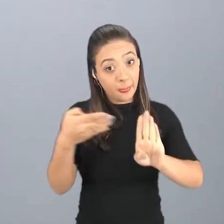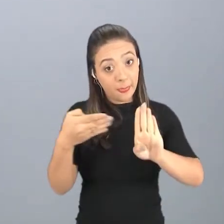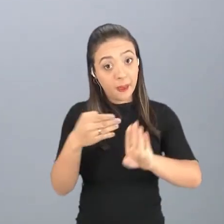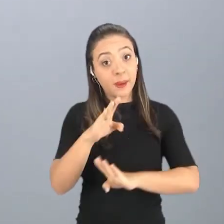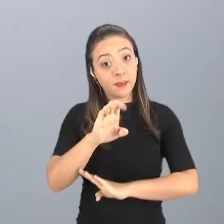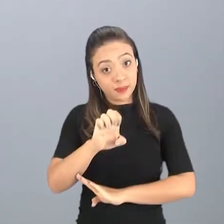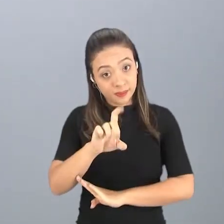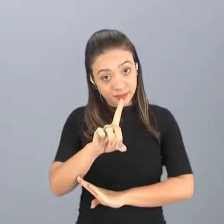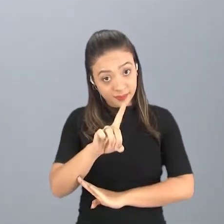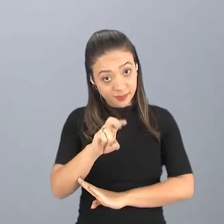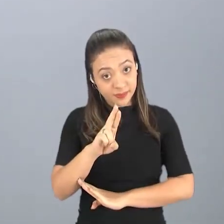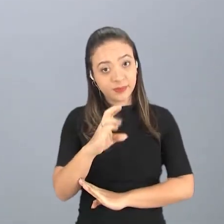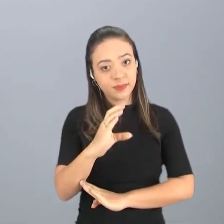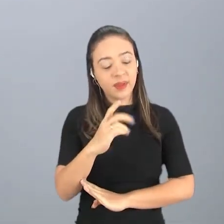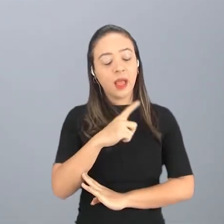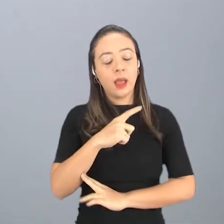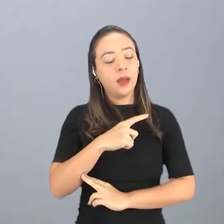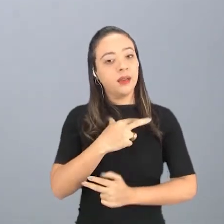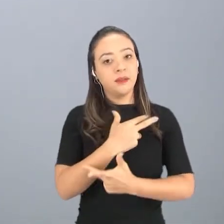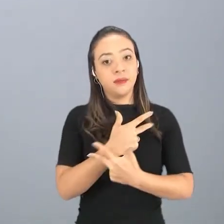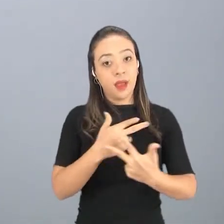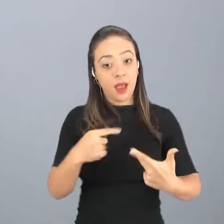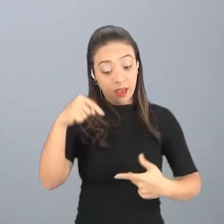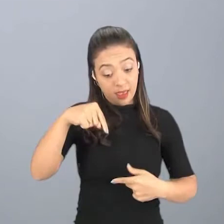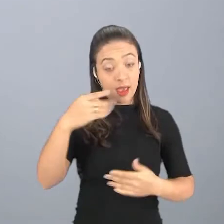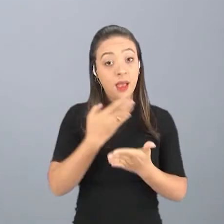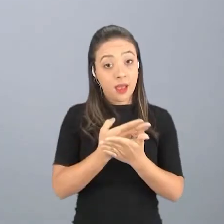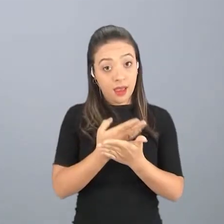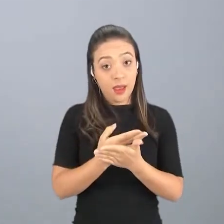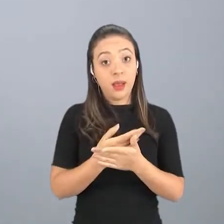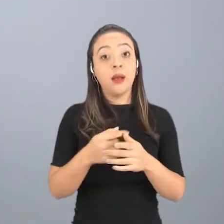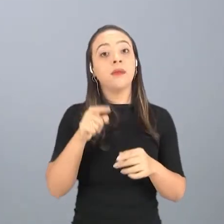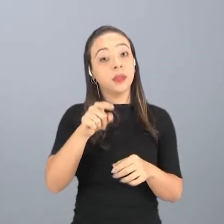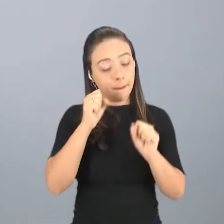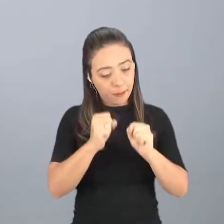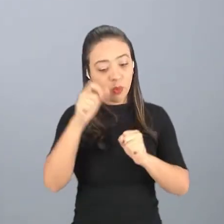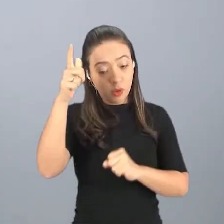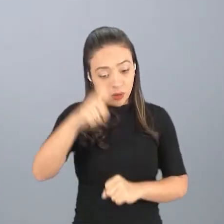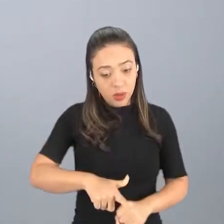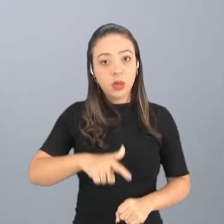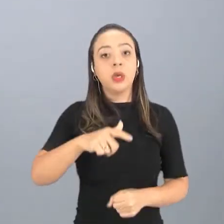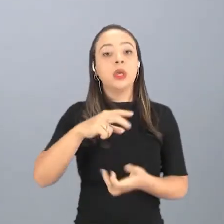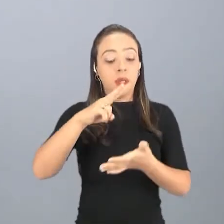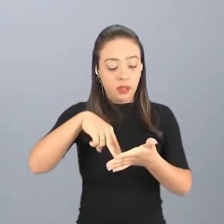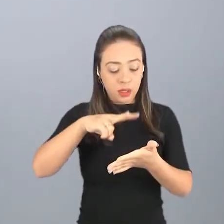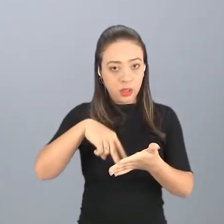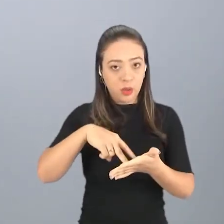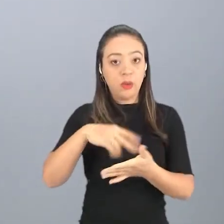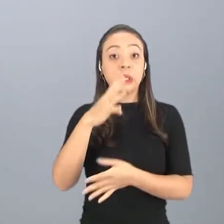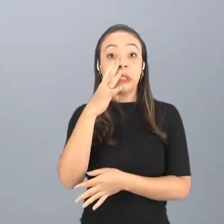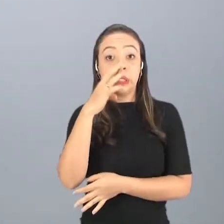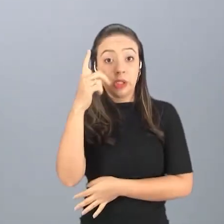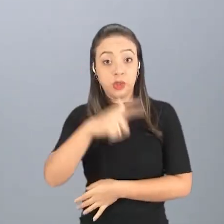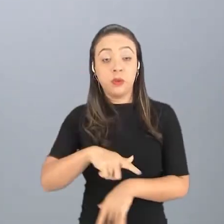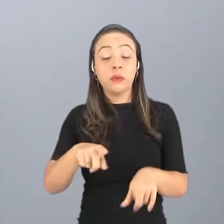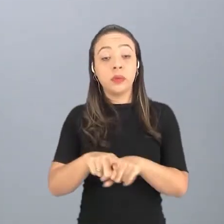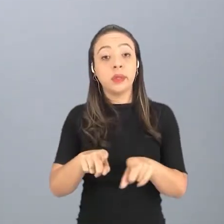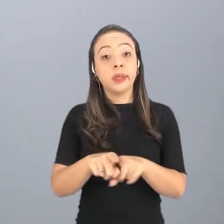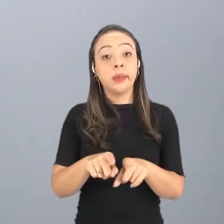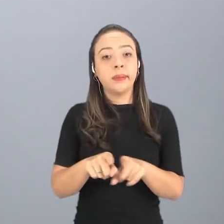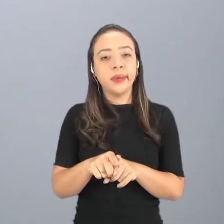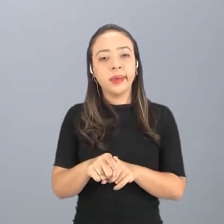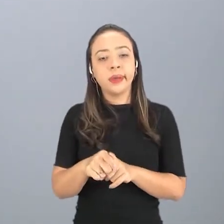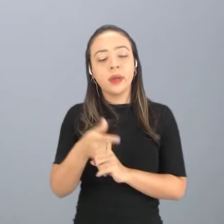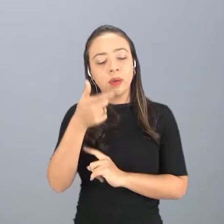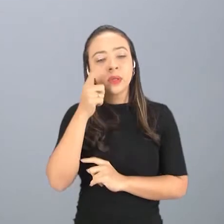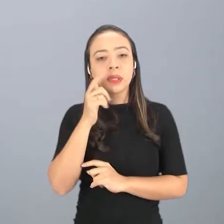plataforma Eduque. Lá você vai encontrar essa aula, você vai poder rever e você também vai poder acompanhar melhor